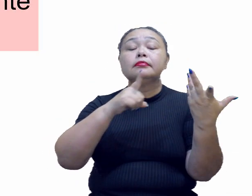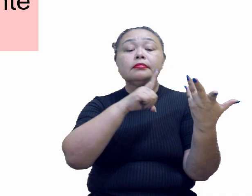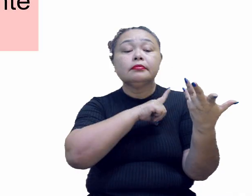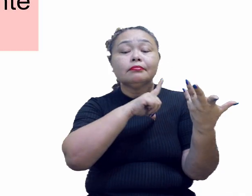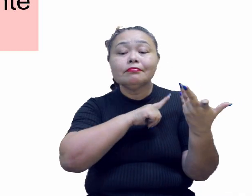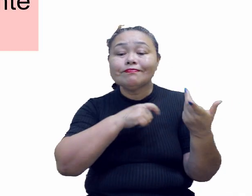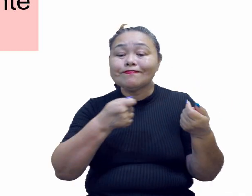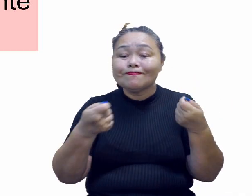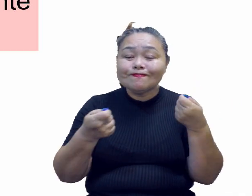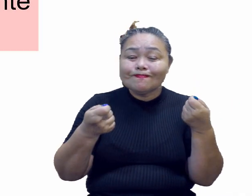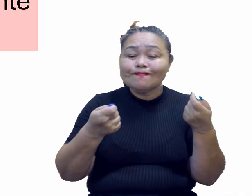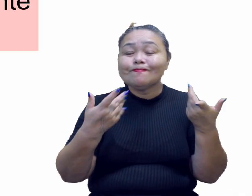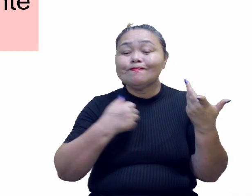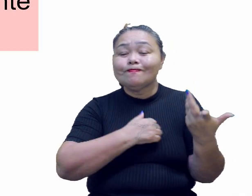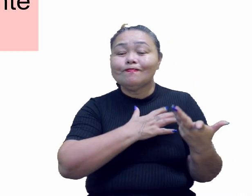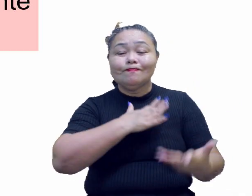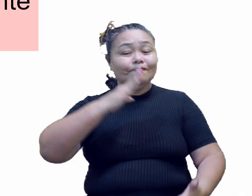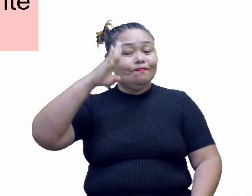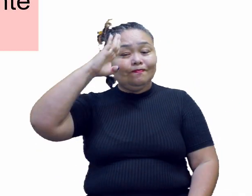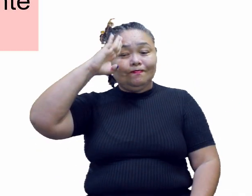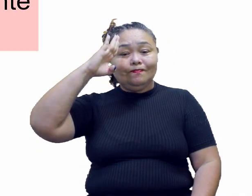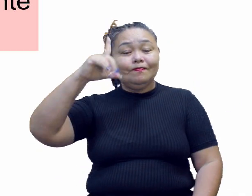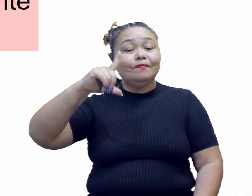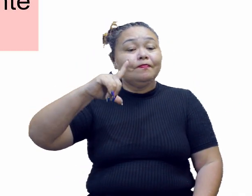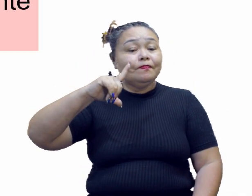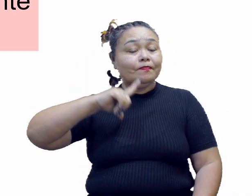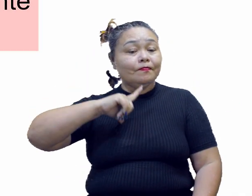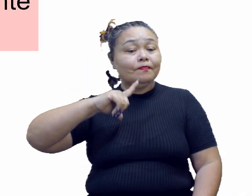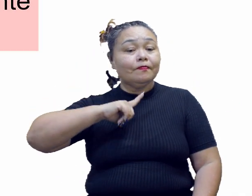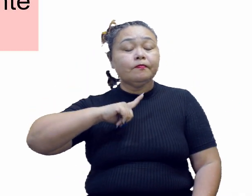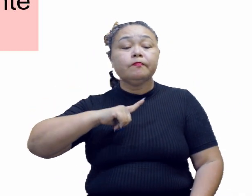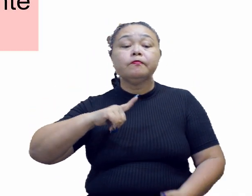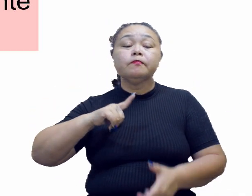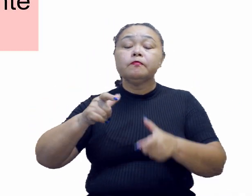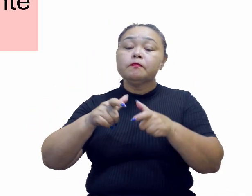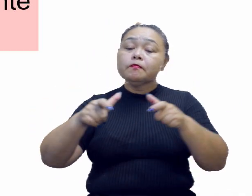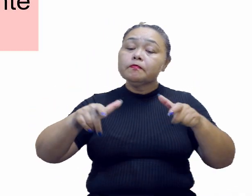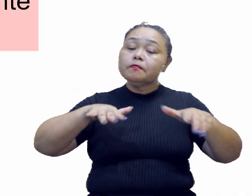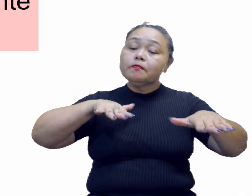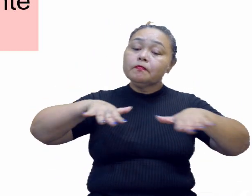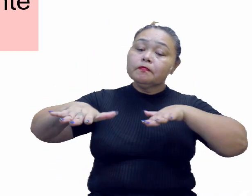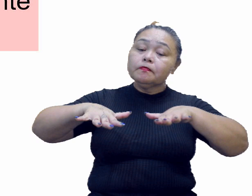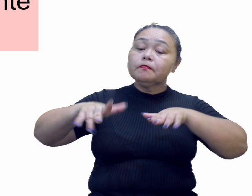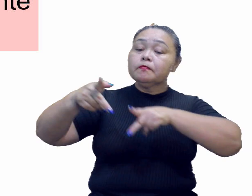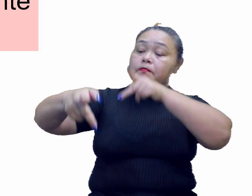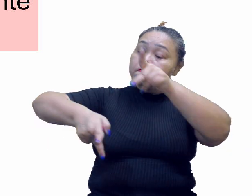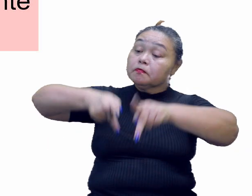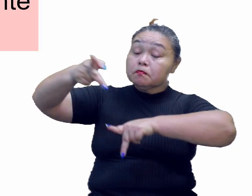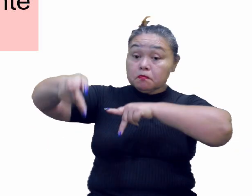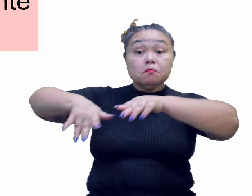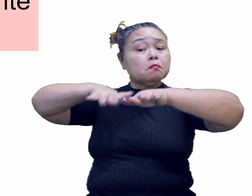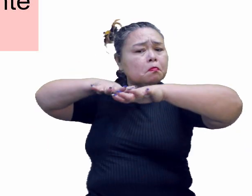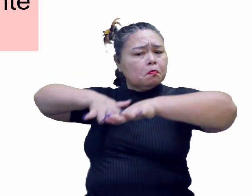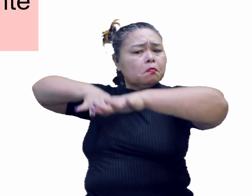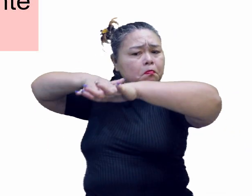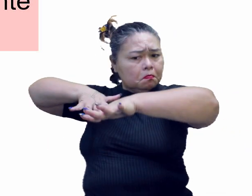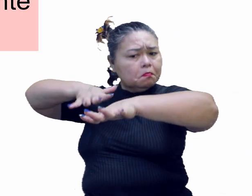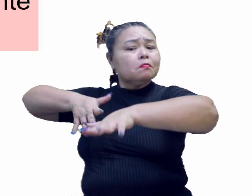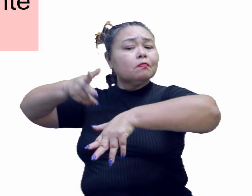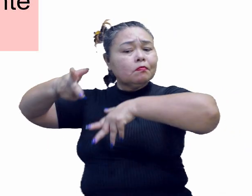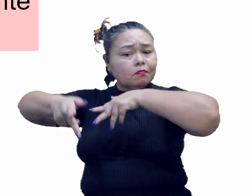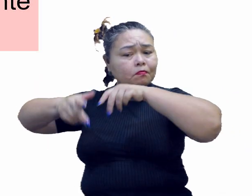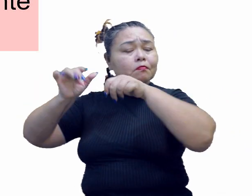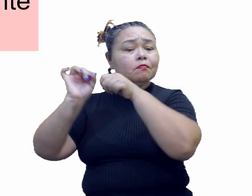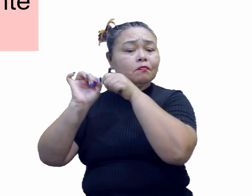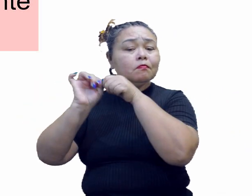envolveram repressão militar e envolveram grande mobilização da população. Em